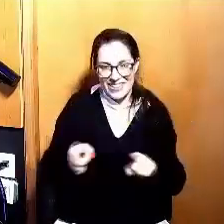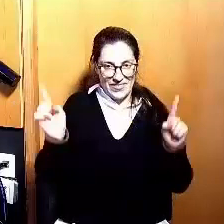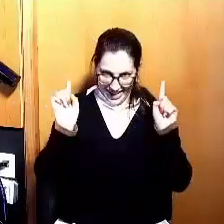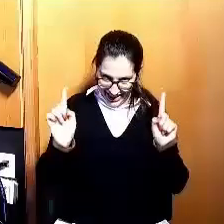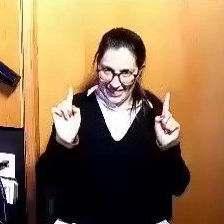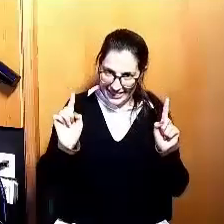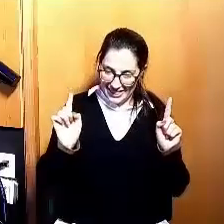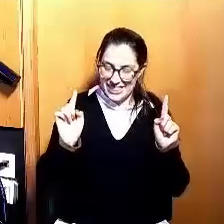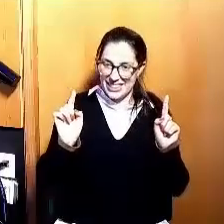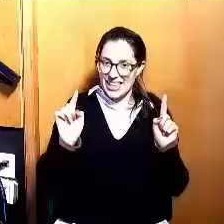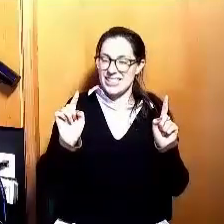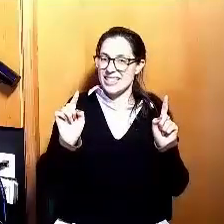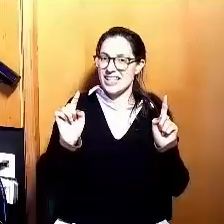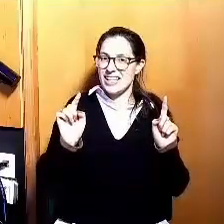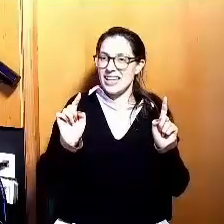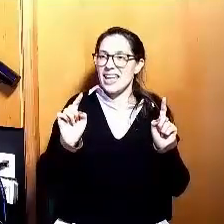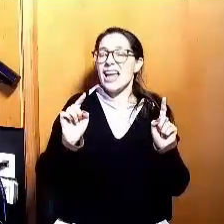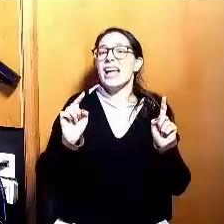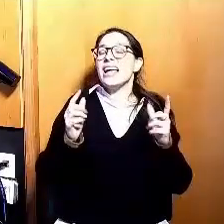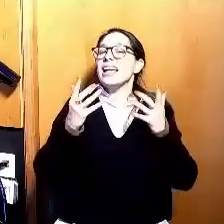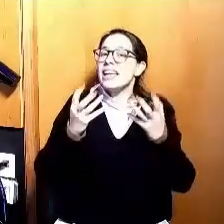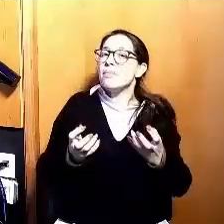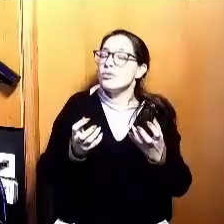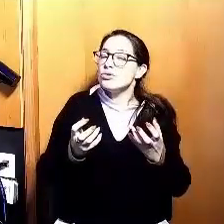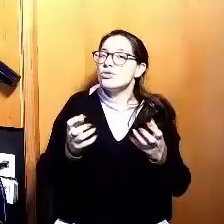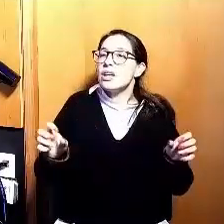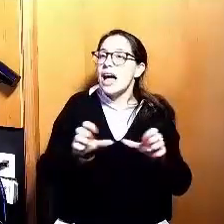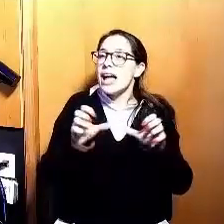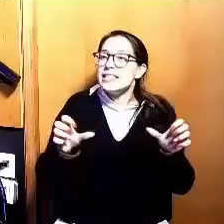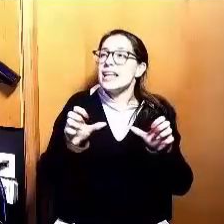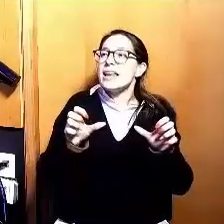pode até estar tentando fazer as mesmas coisas, mas os resultados são